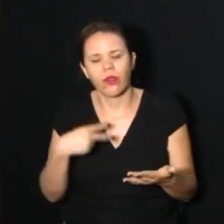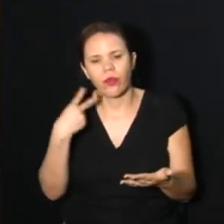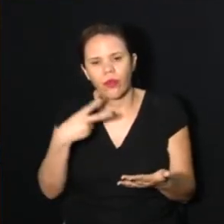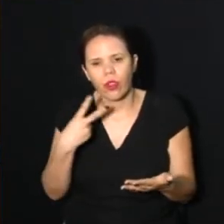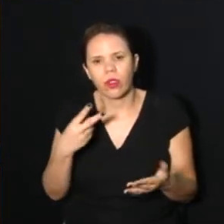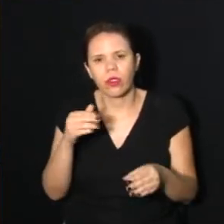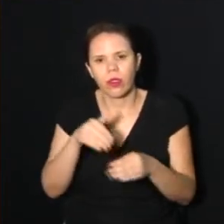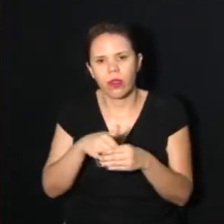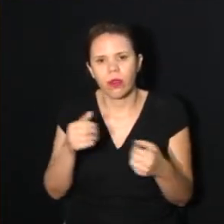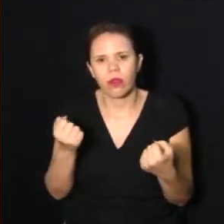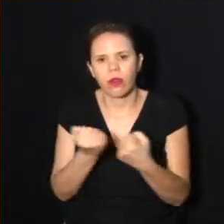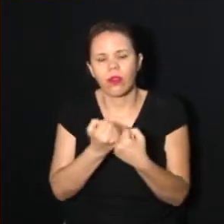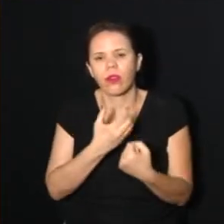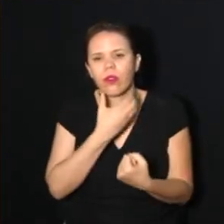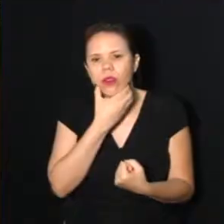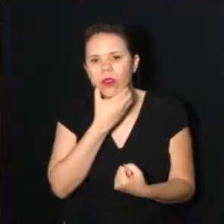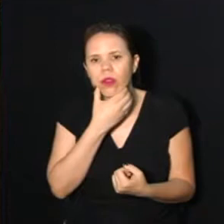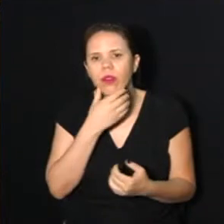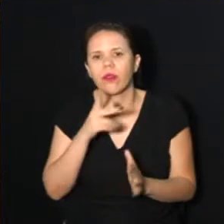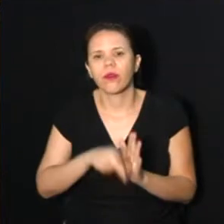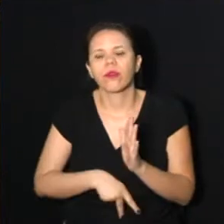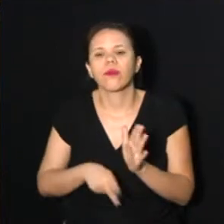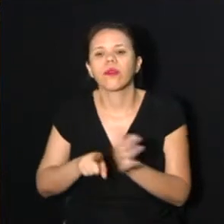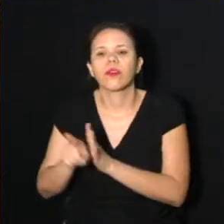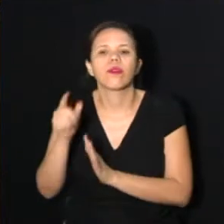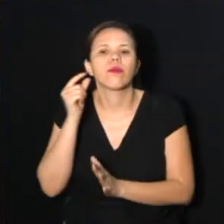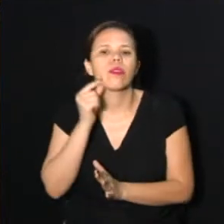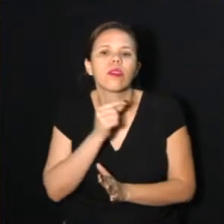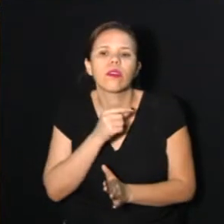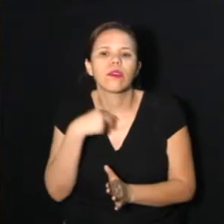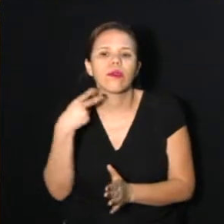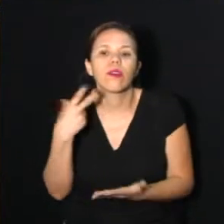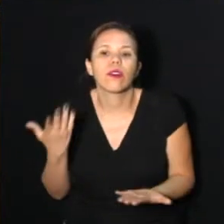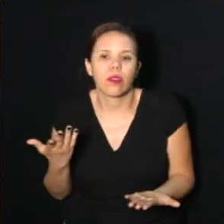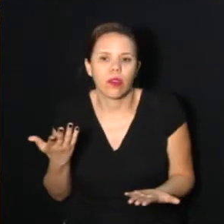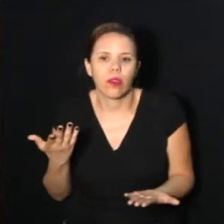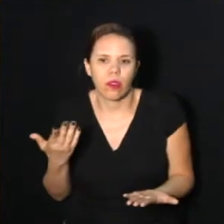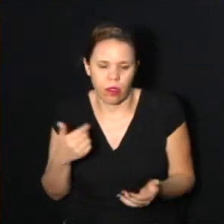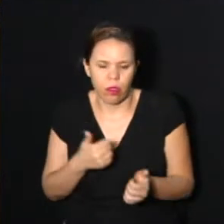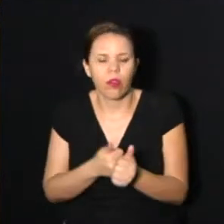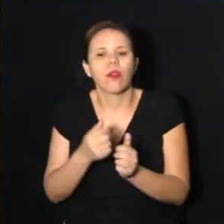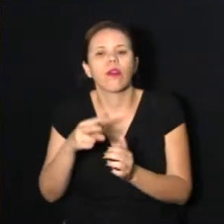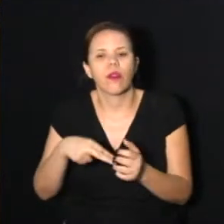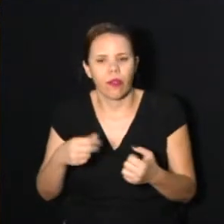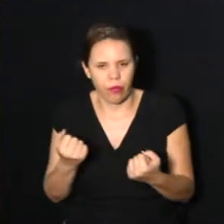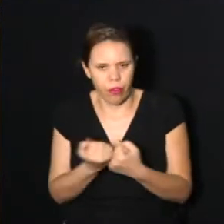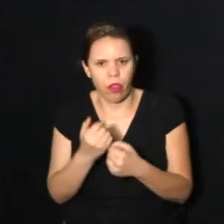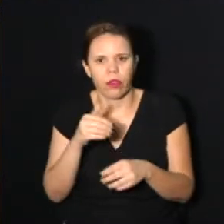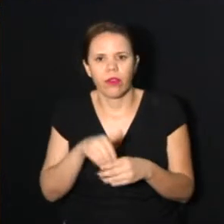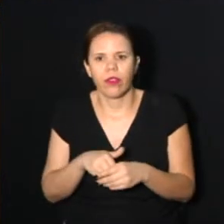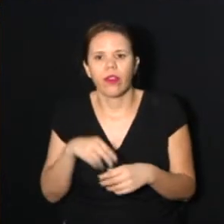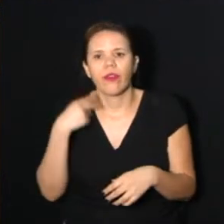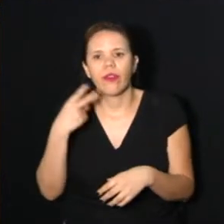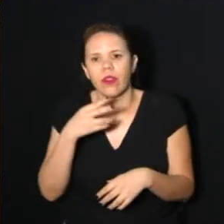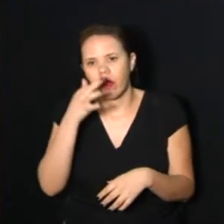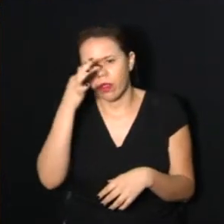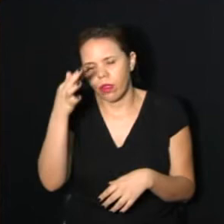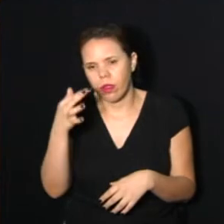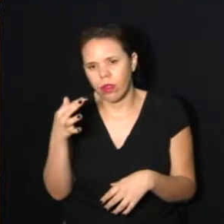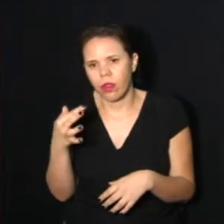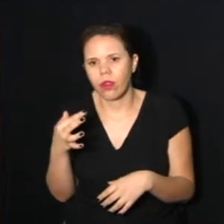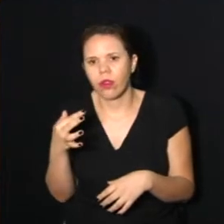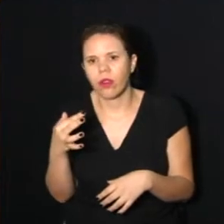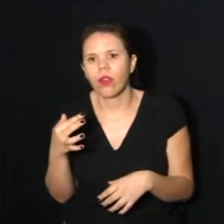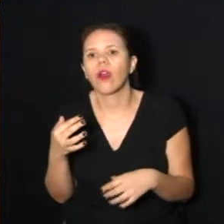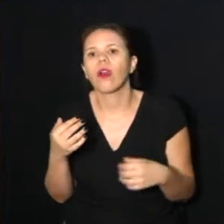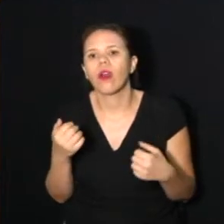Luiz, o projeto entra em discussão e votação. Vereador Marcelo Silva. Eu acompanho o relator, senhor presidente. Vereador Antônio